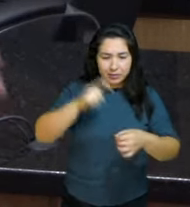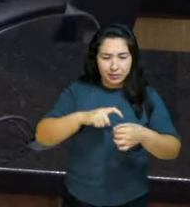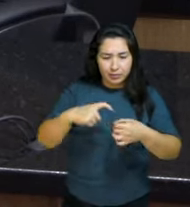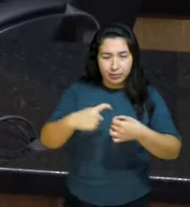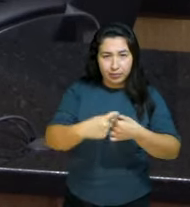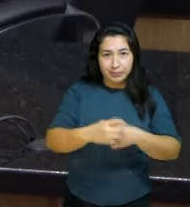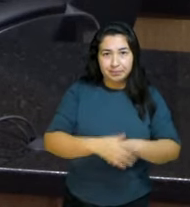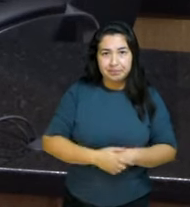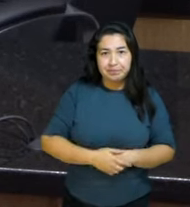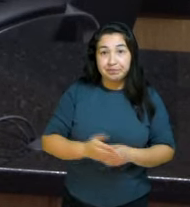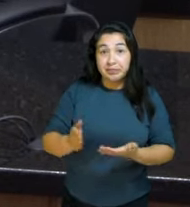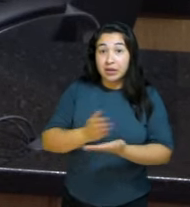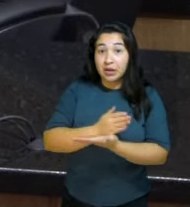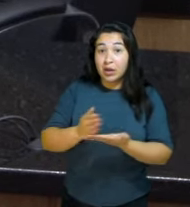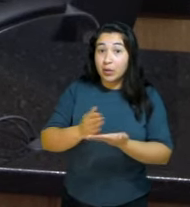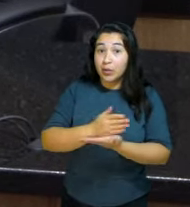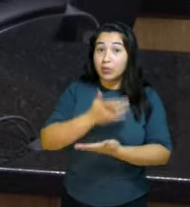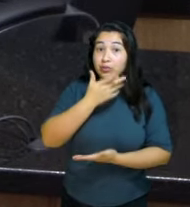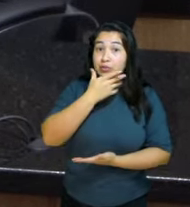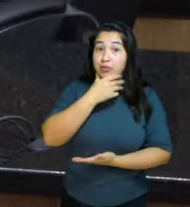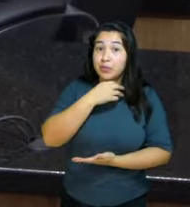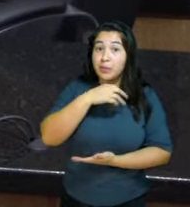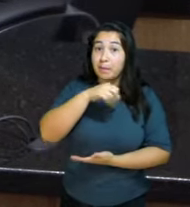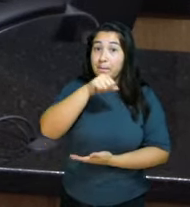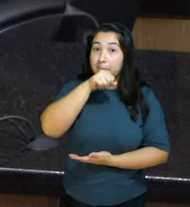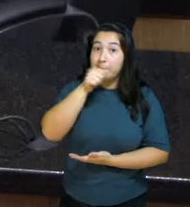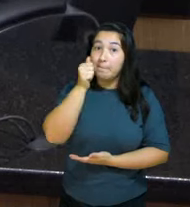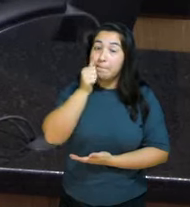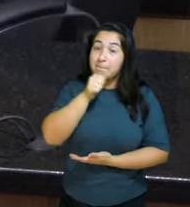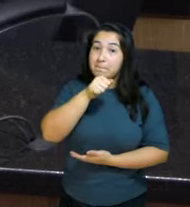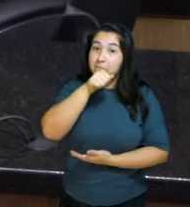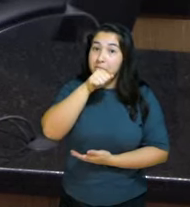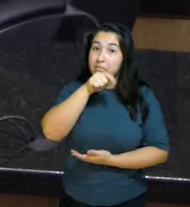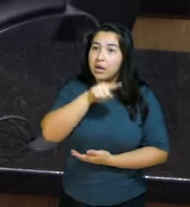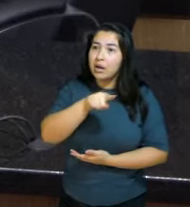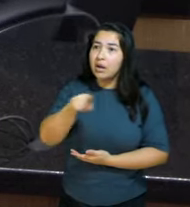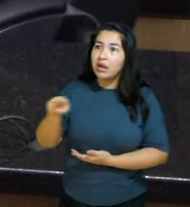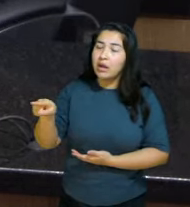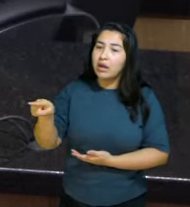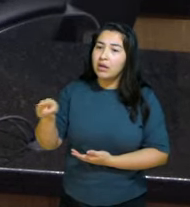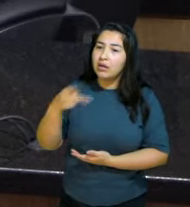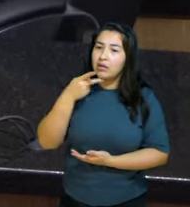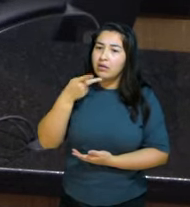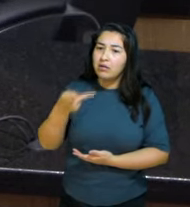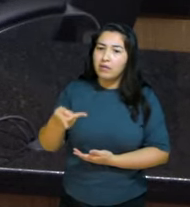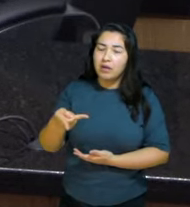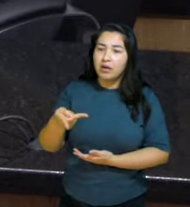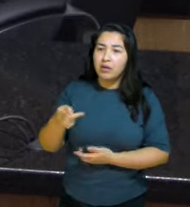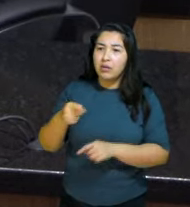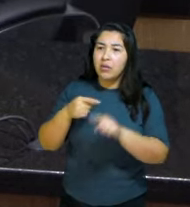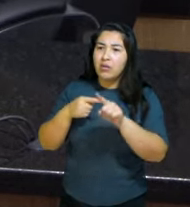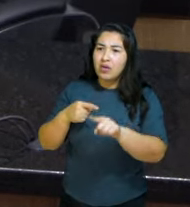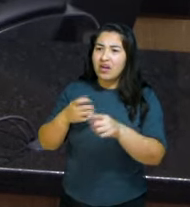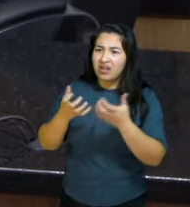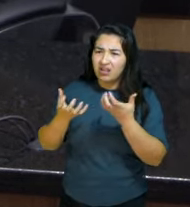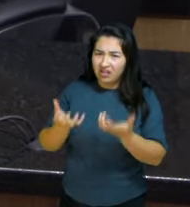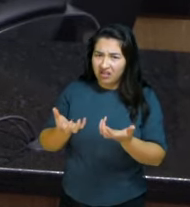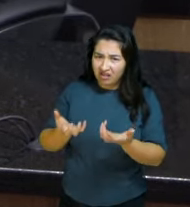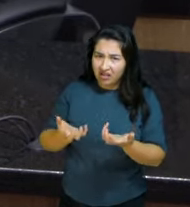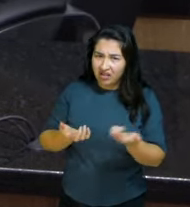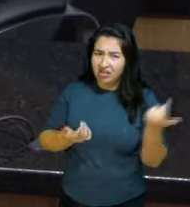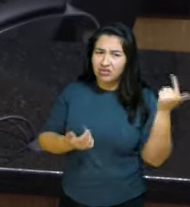os atletas retornaram, eles falaram: o meu filho dificilmente ele vai ter a mesma